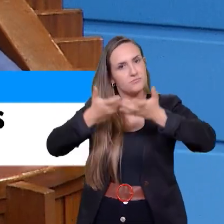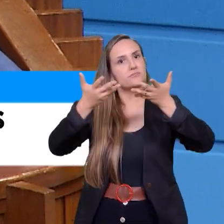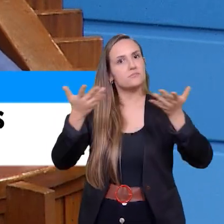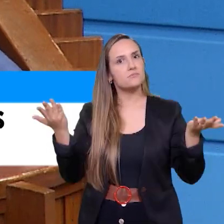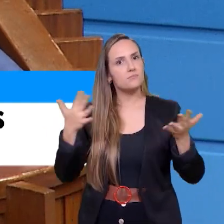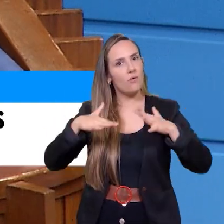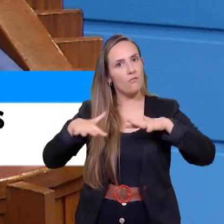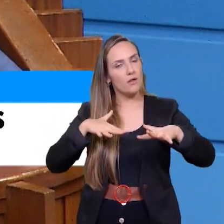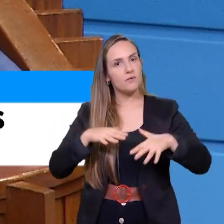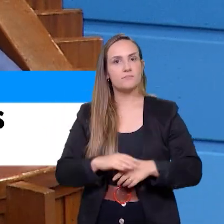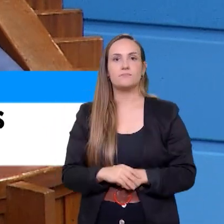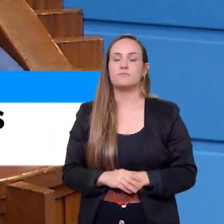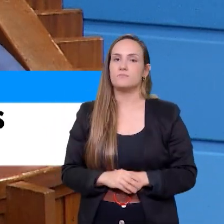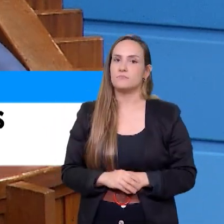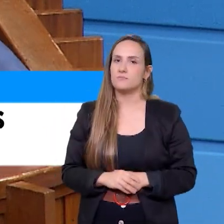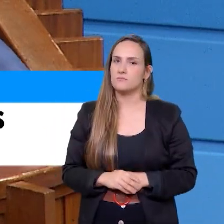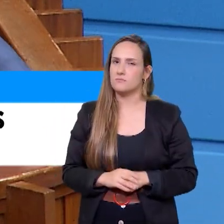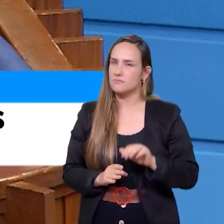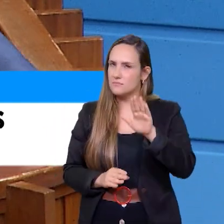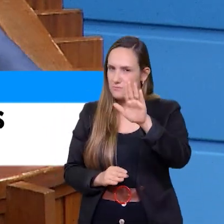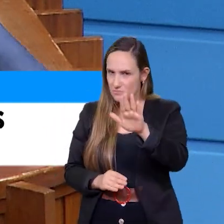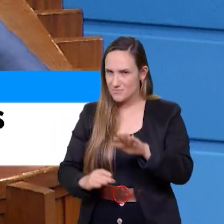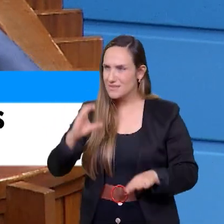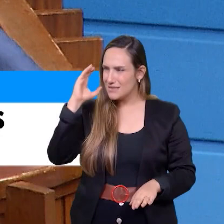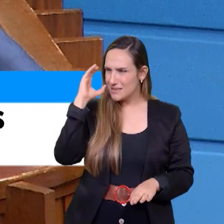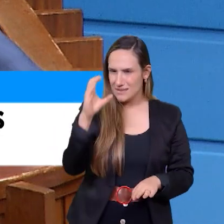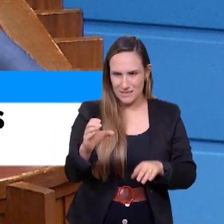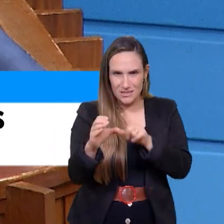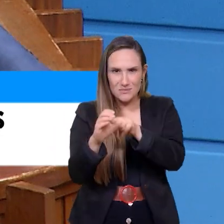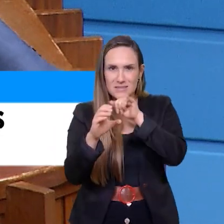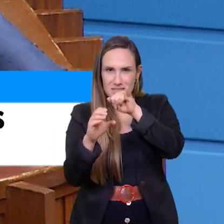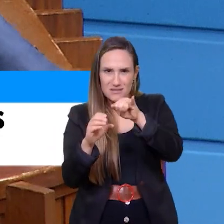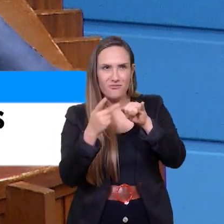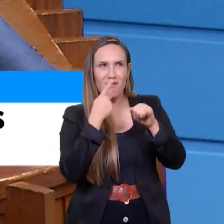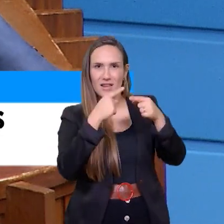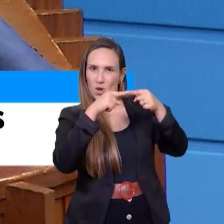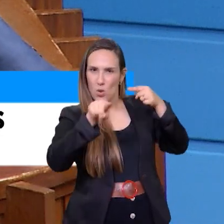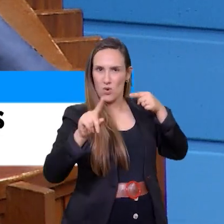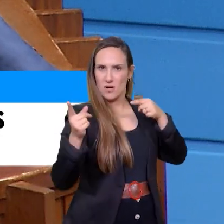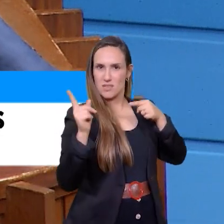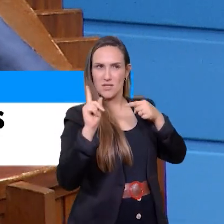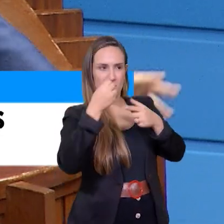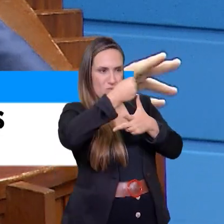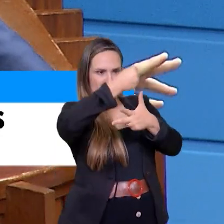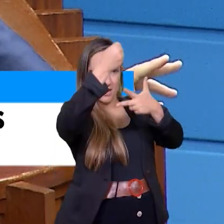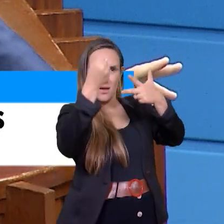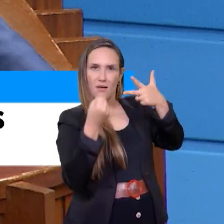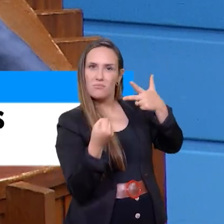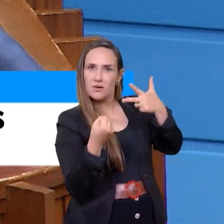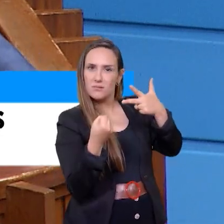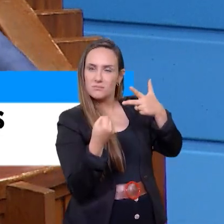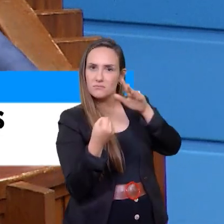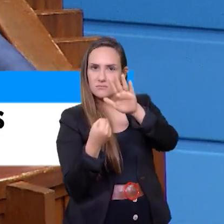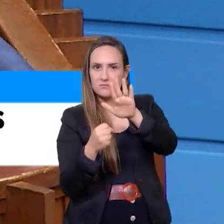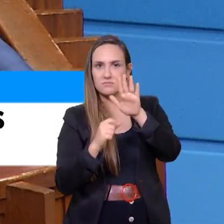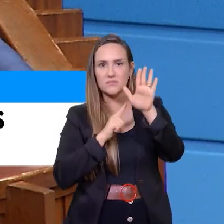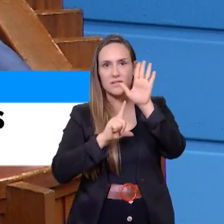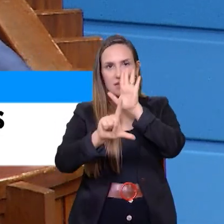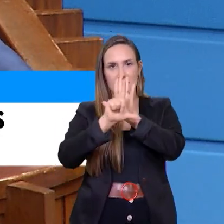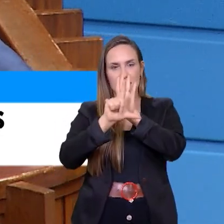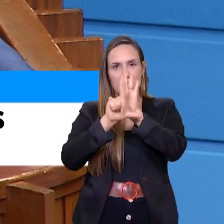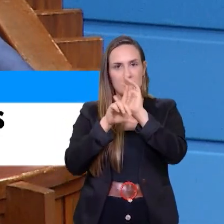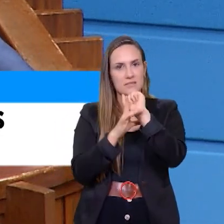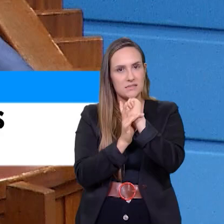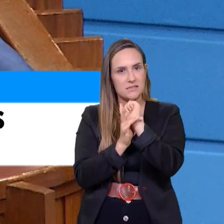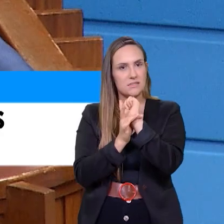expressão, de movimentos. É crime criticar poderes. A Lei de